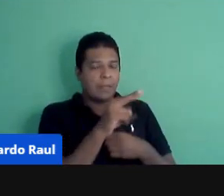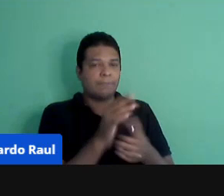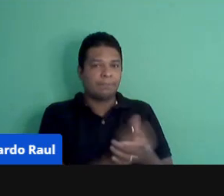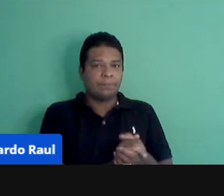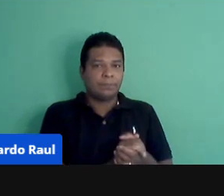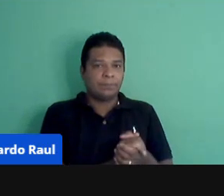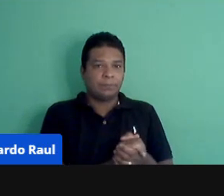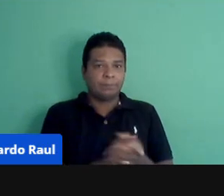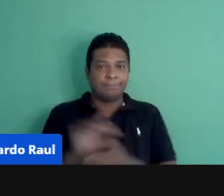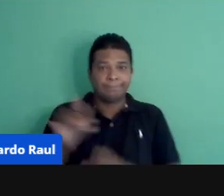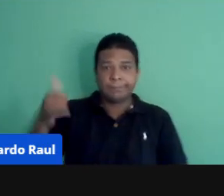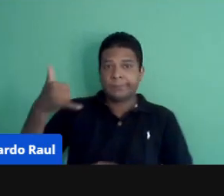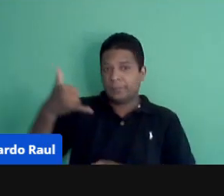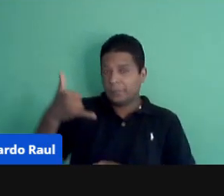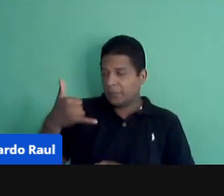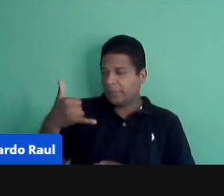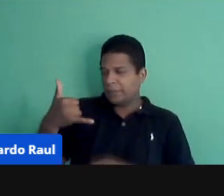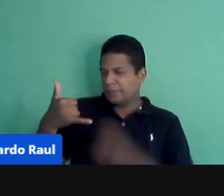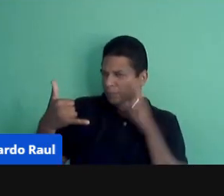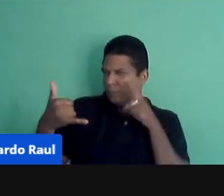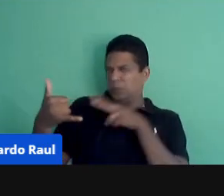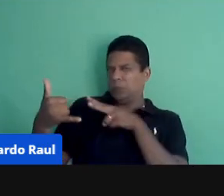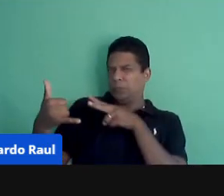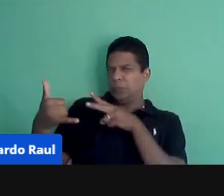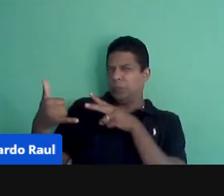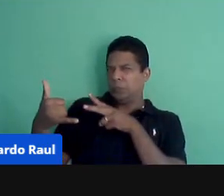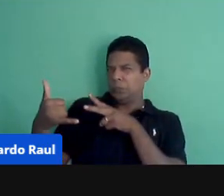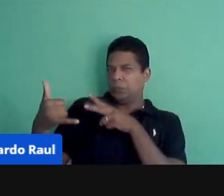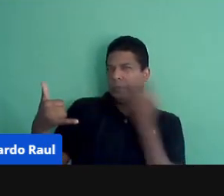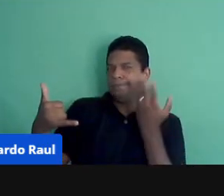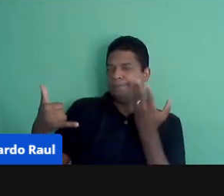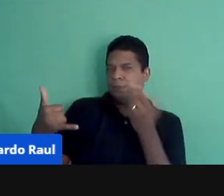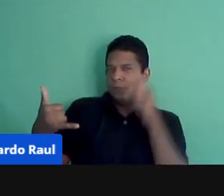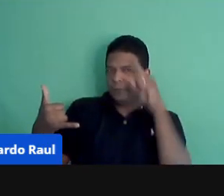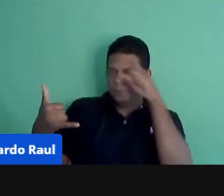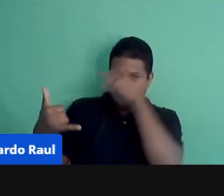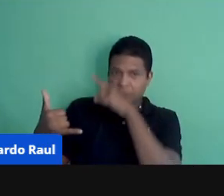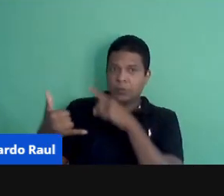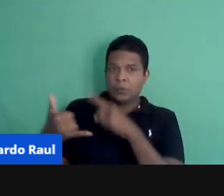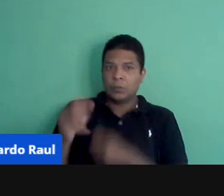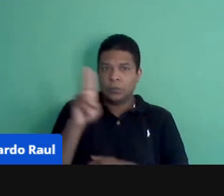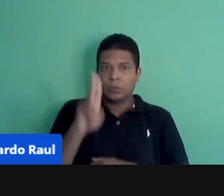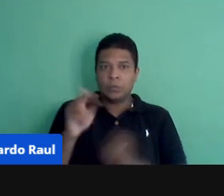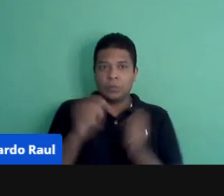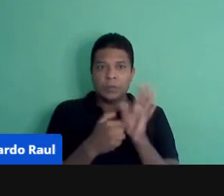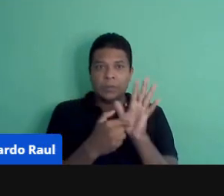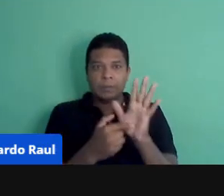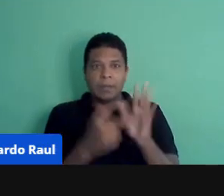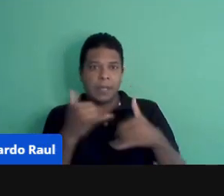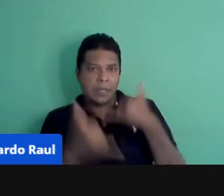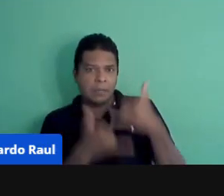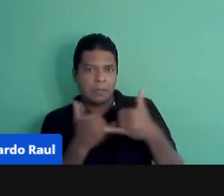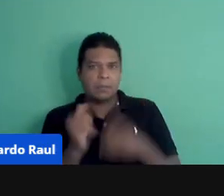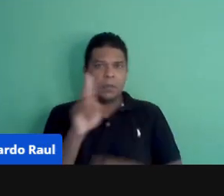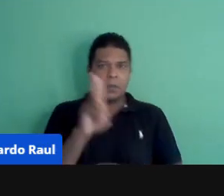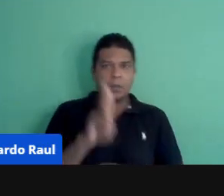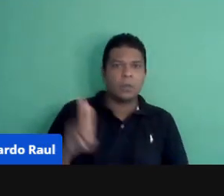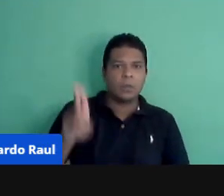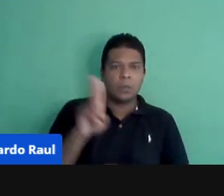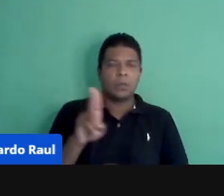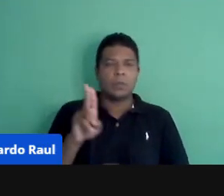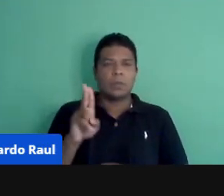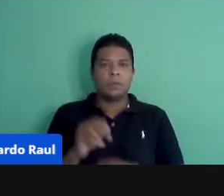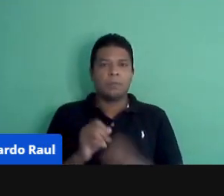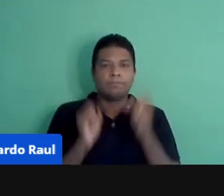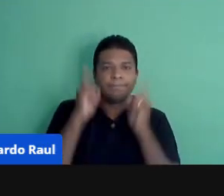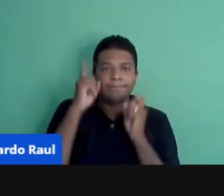um celular, ele não vai conseguir ler o texto. Então, usa a imagem, explica, fala com ele, brinca, né? Usa as expressões que